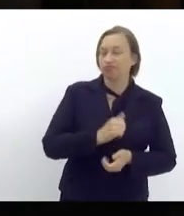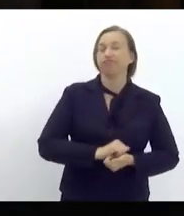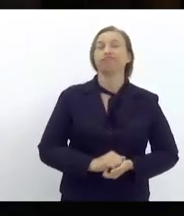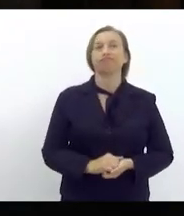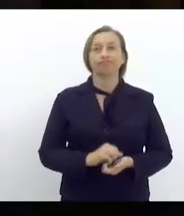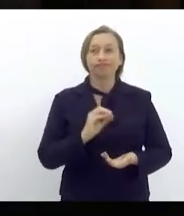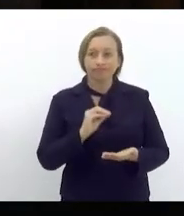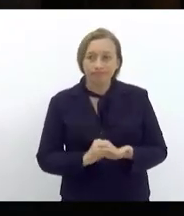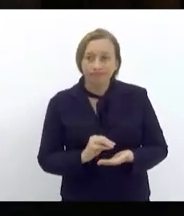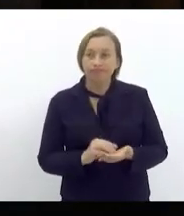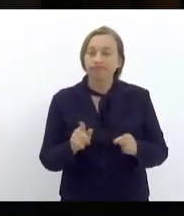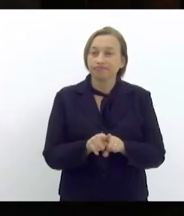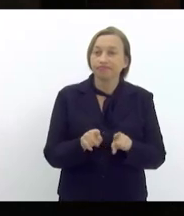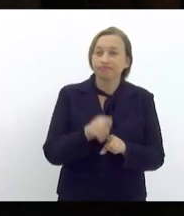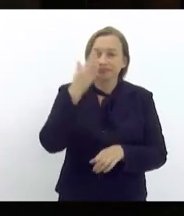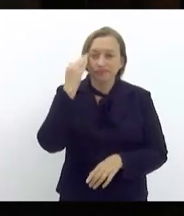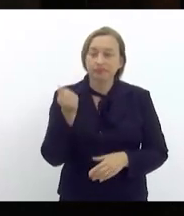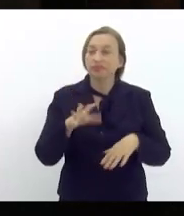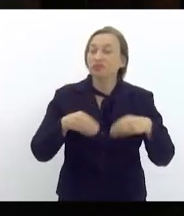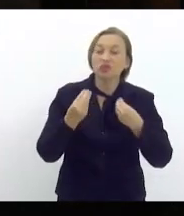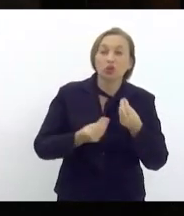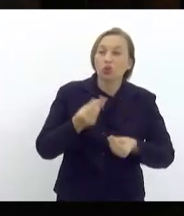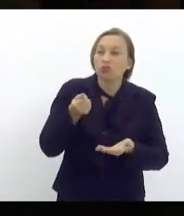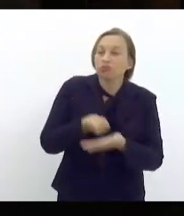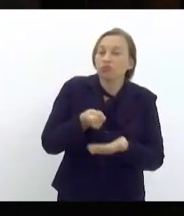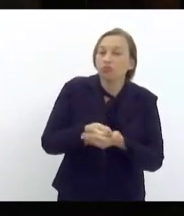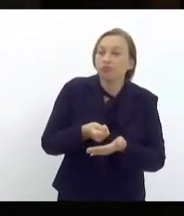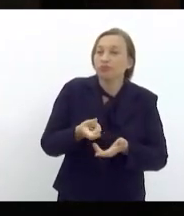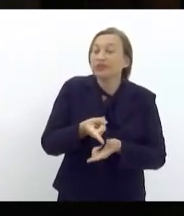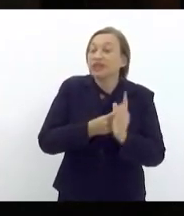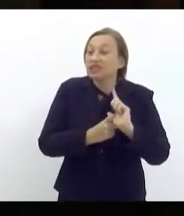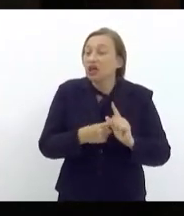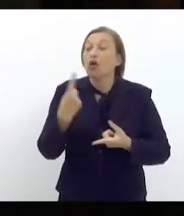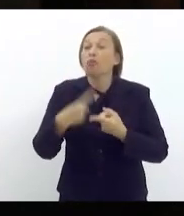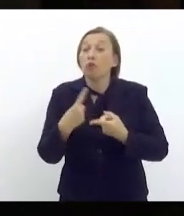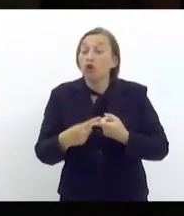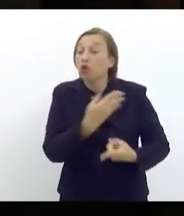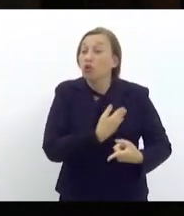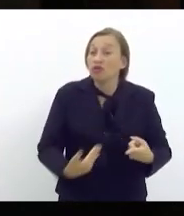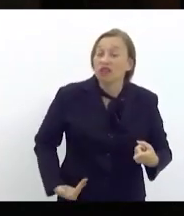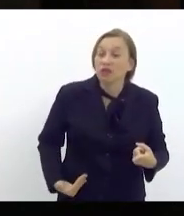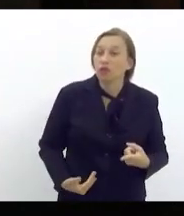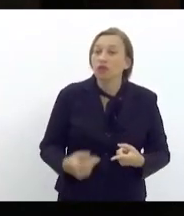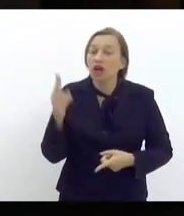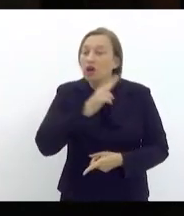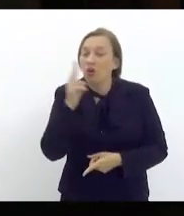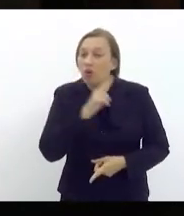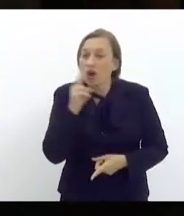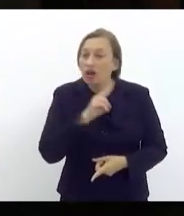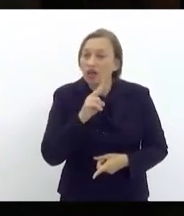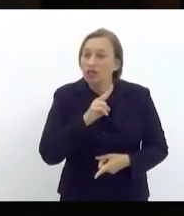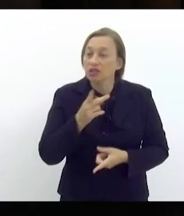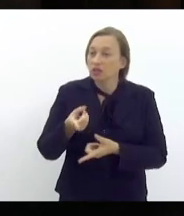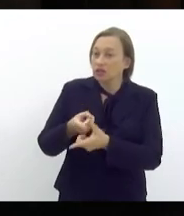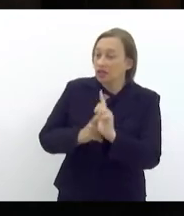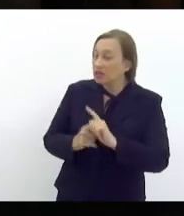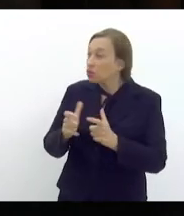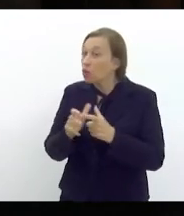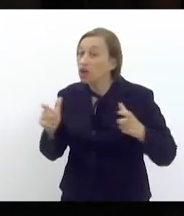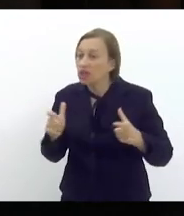faltou inclusive saber como é que vai ser cobrada a dívida ativa por que que o governador não está correndo atrás dos grandes devedores